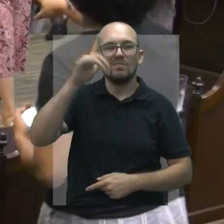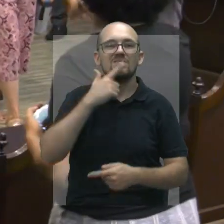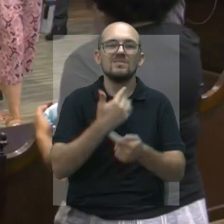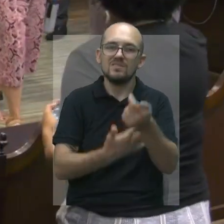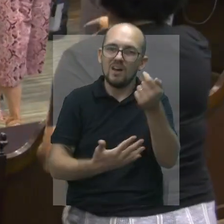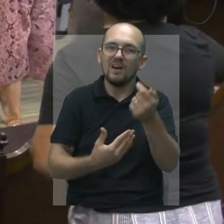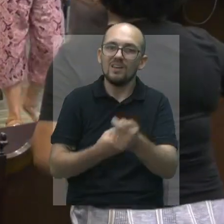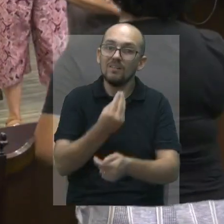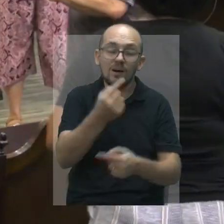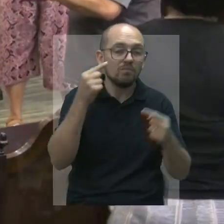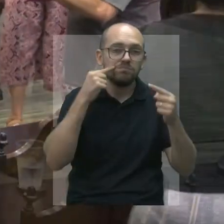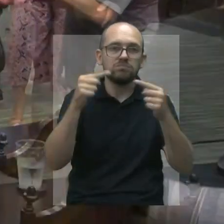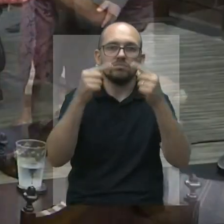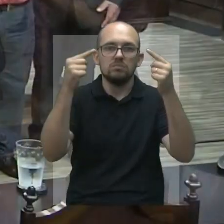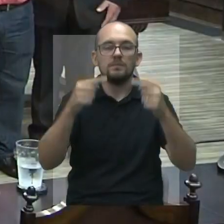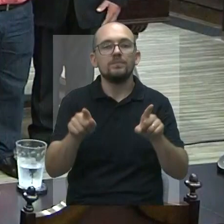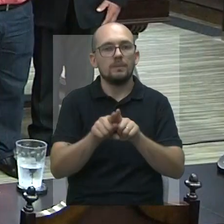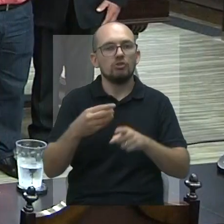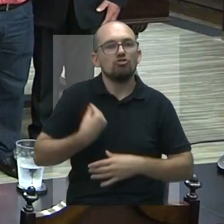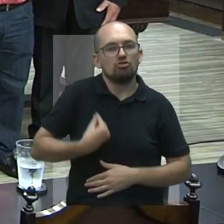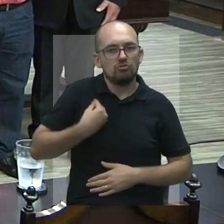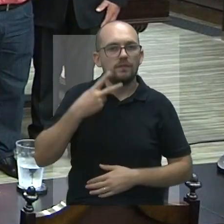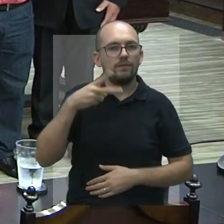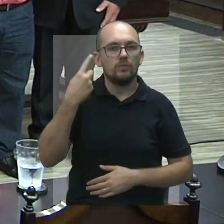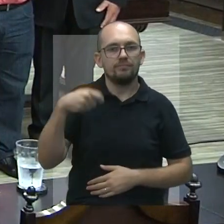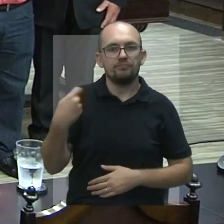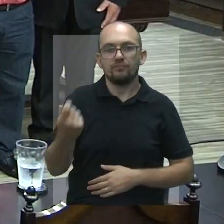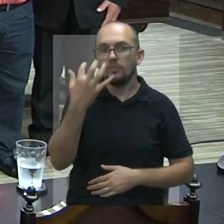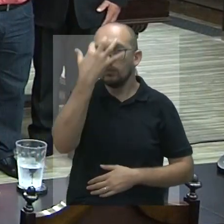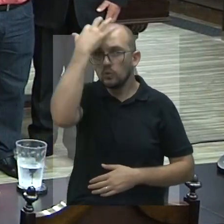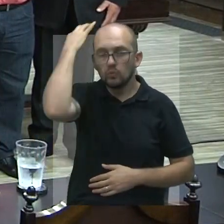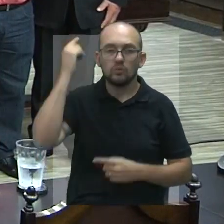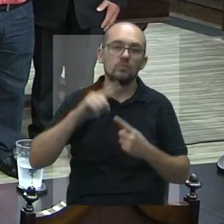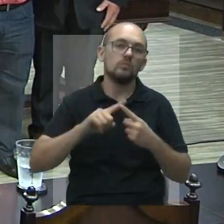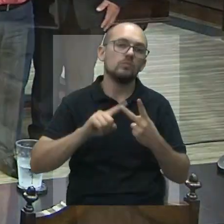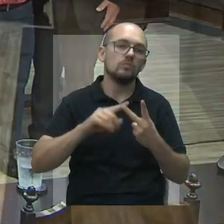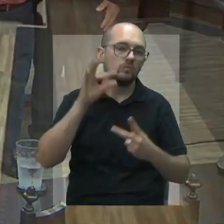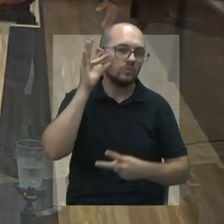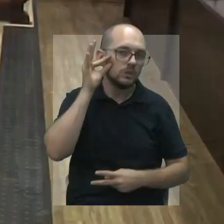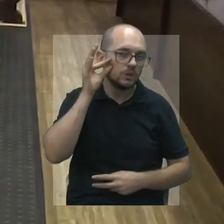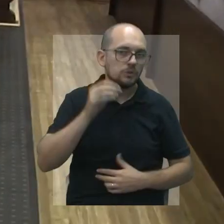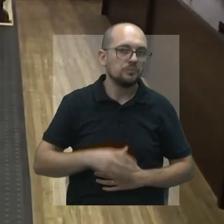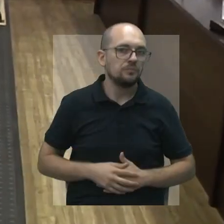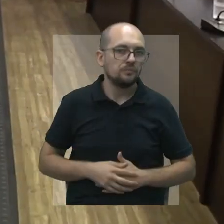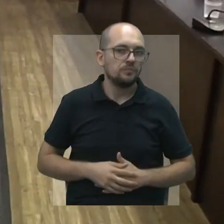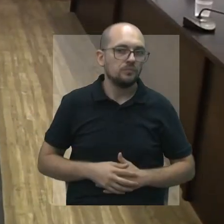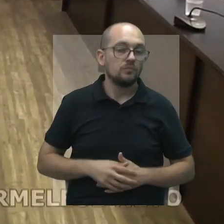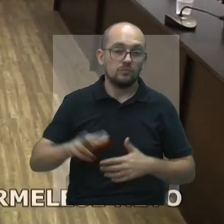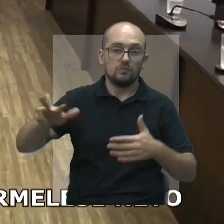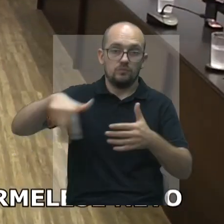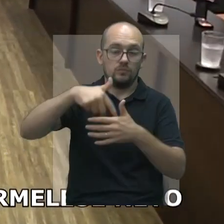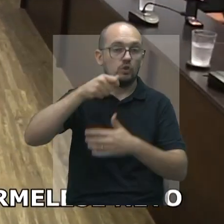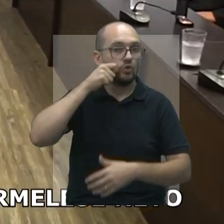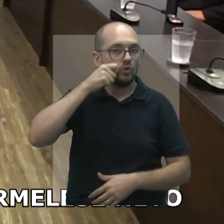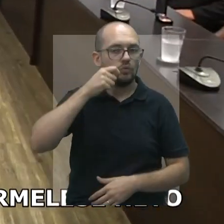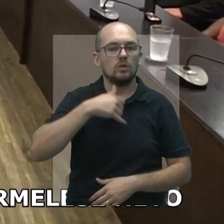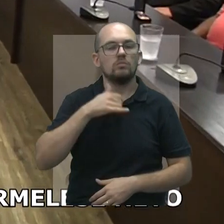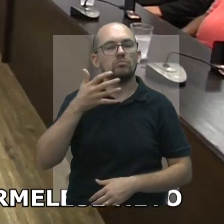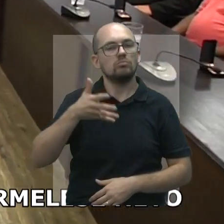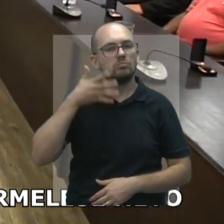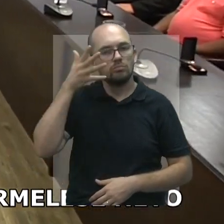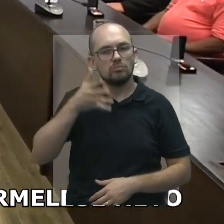contou ainda com a presença dos vereadores Toninho Masson e Wagner Brasil. Em seu discurso, Adenilson enalteceu